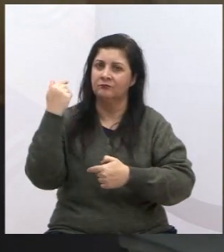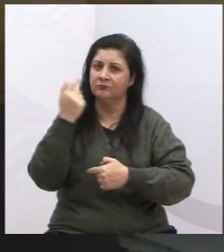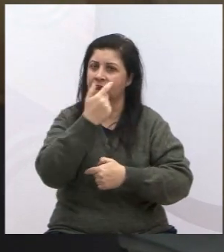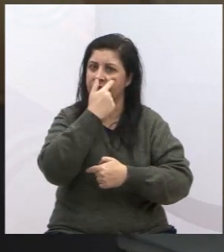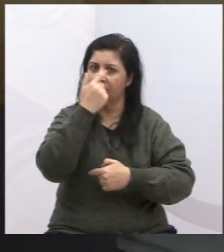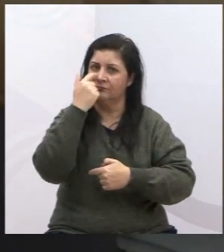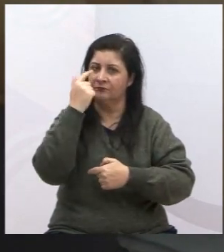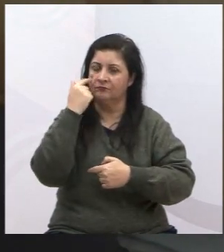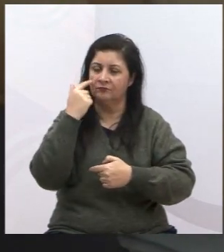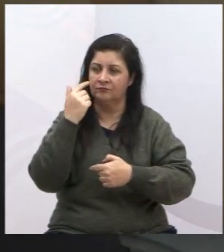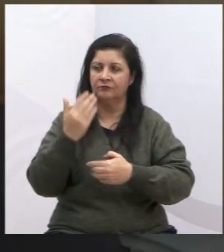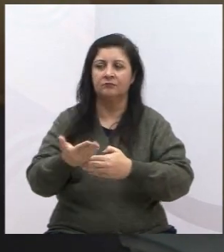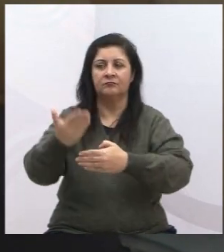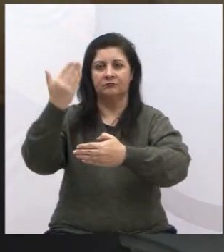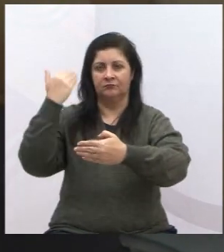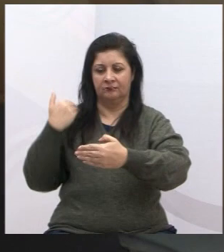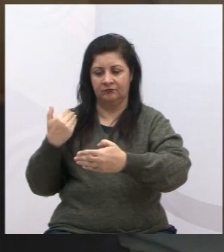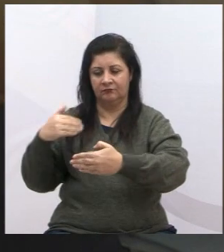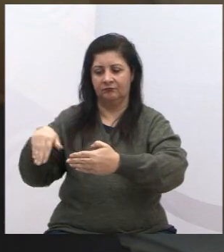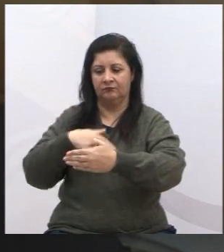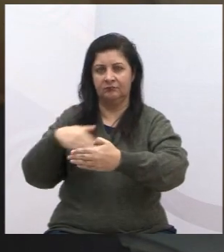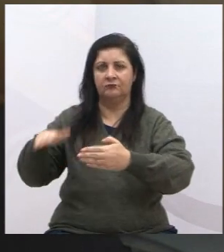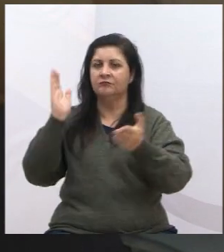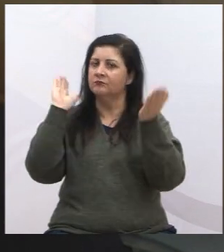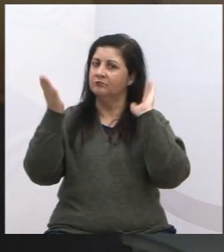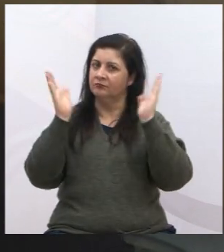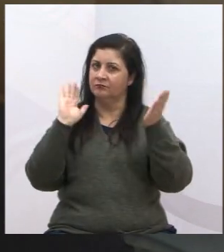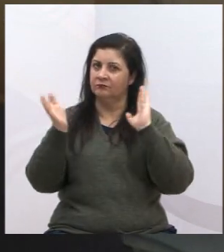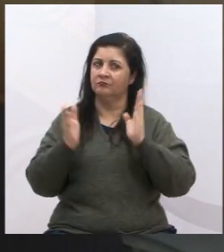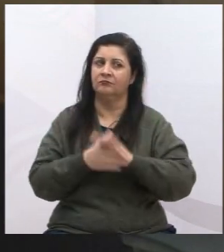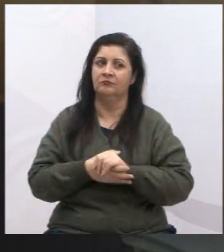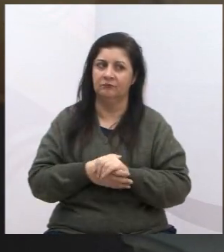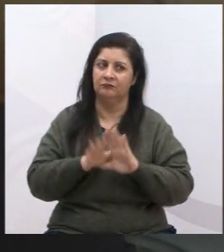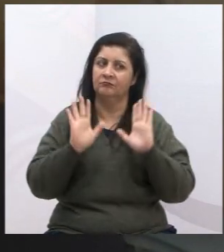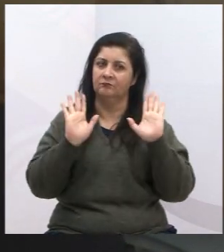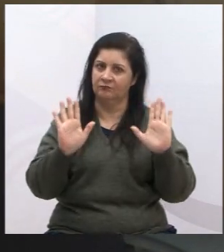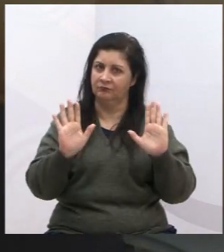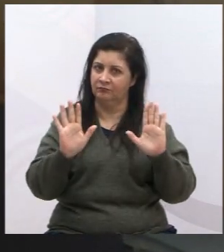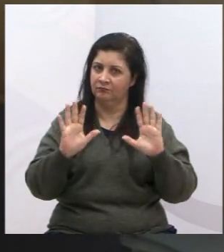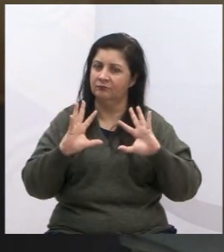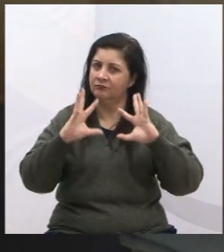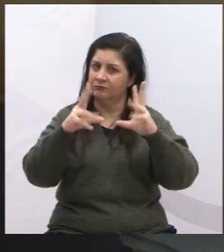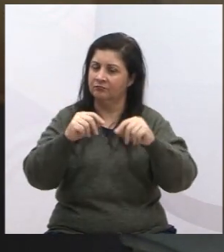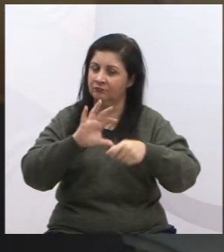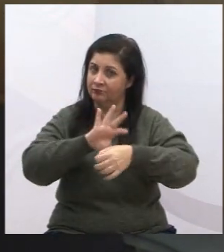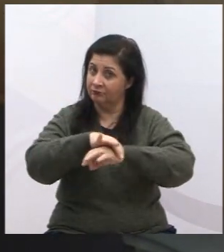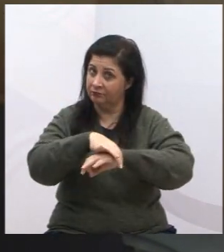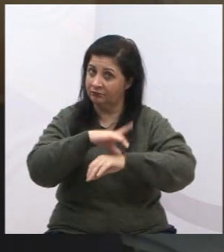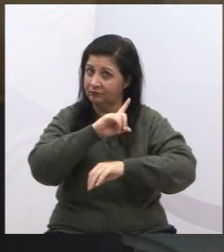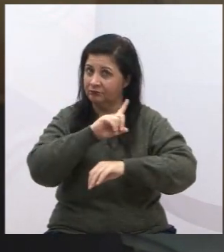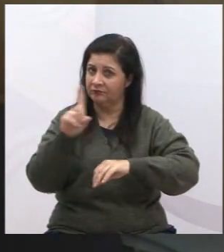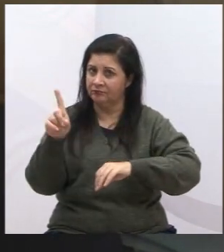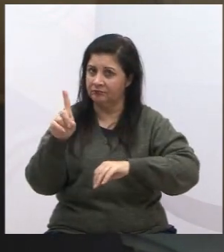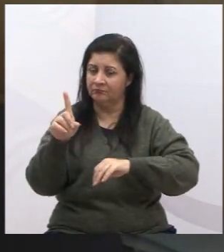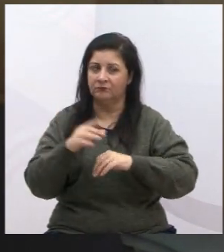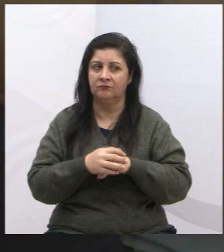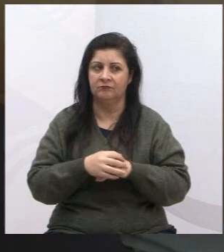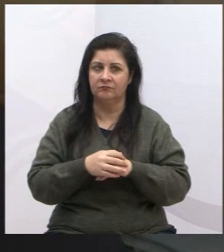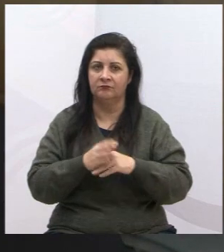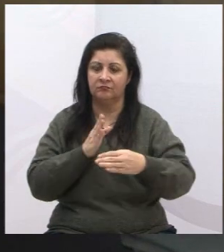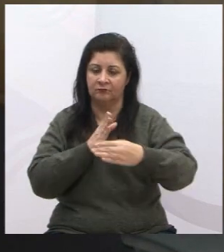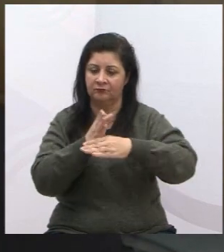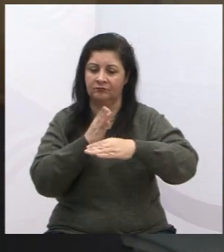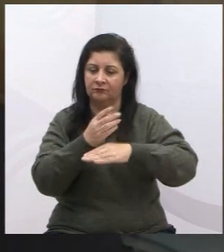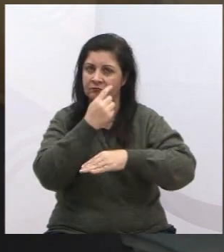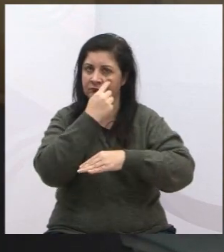Minha Lua. Então, acho que tem que rever essa parte de estar sendo todas feitas com segurança. Eu acho que a entrada ali do Minha Lua